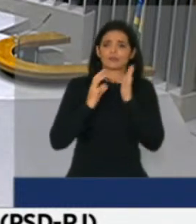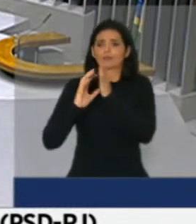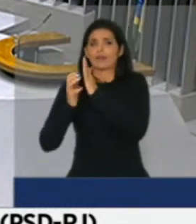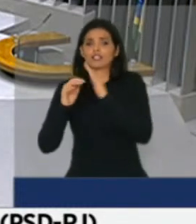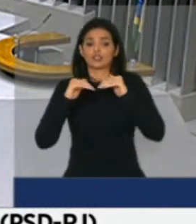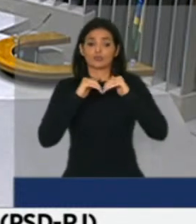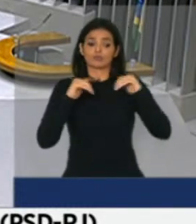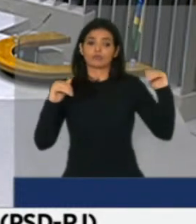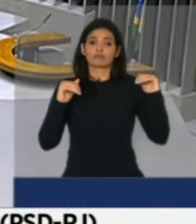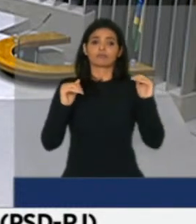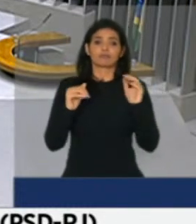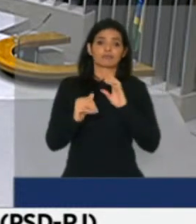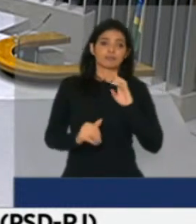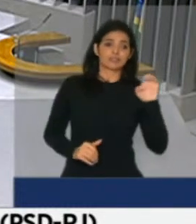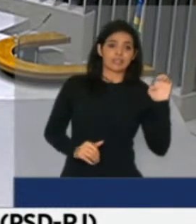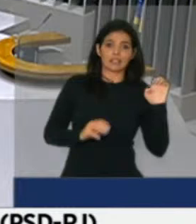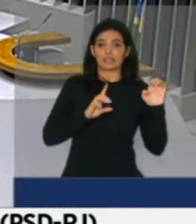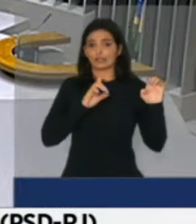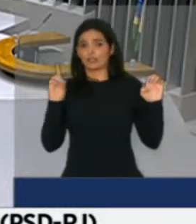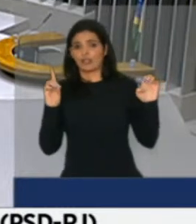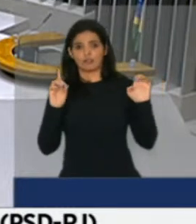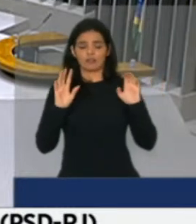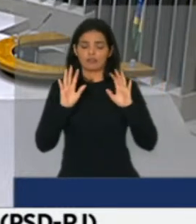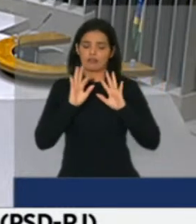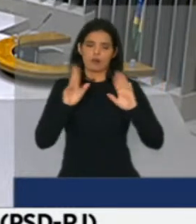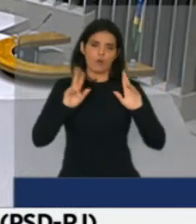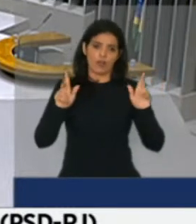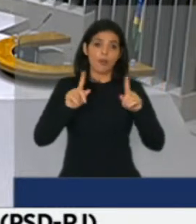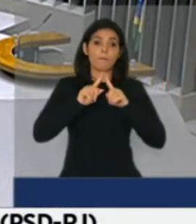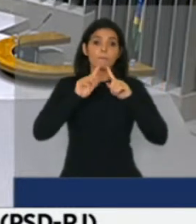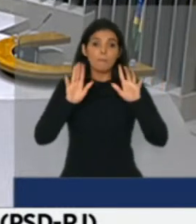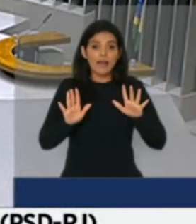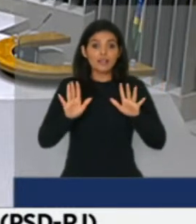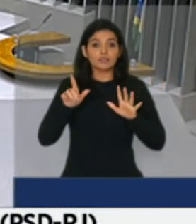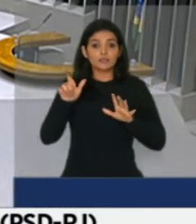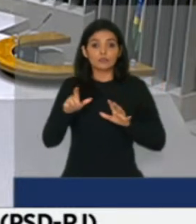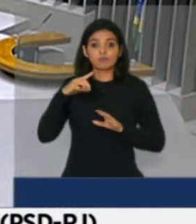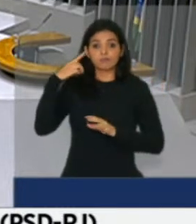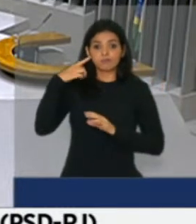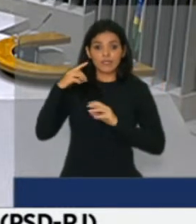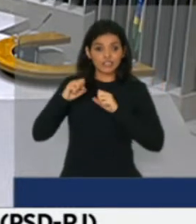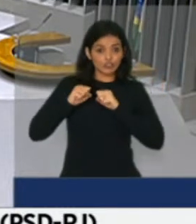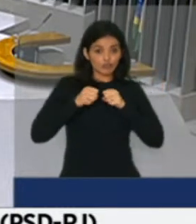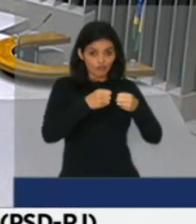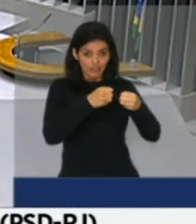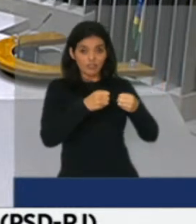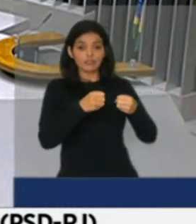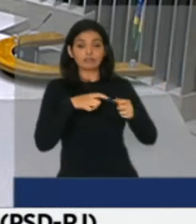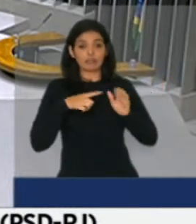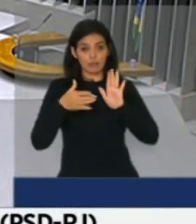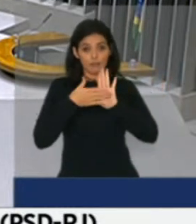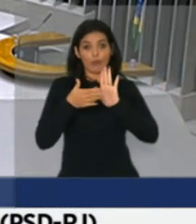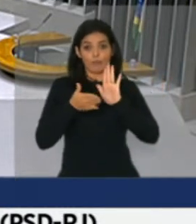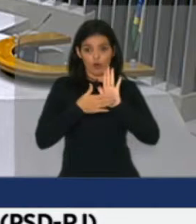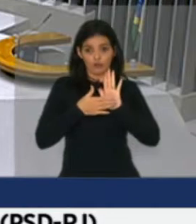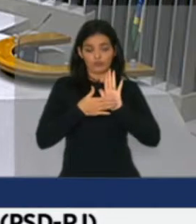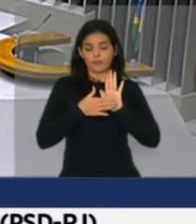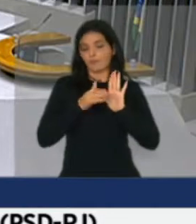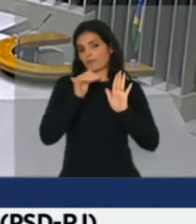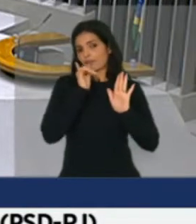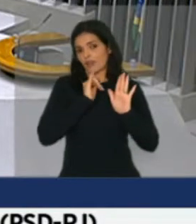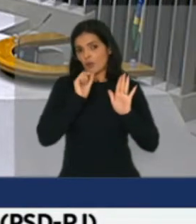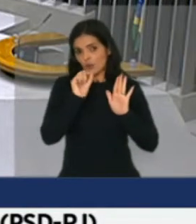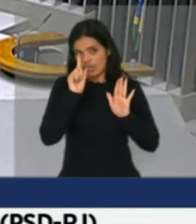objetiva por parte da defesa. E essa proposta foi